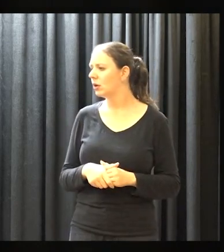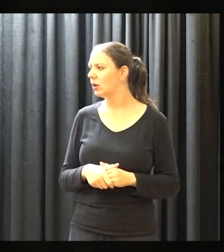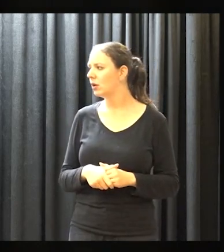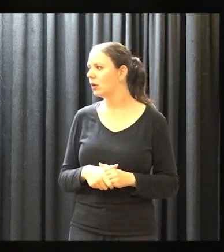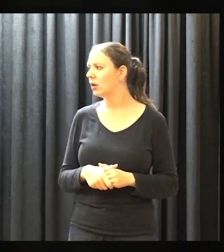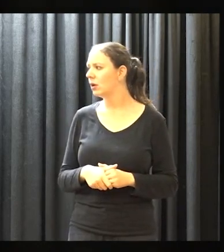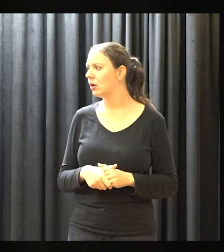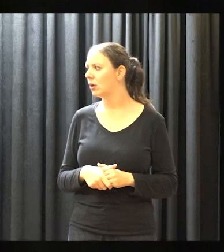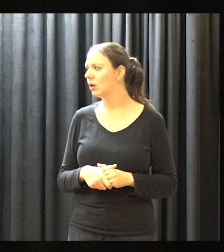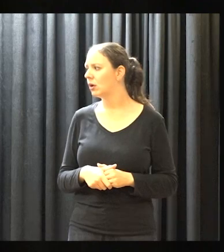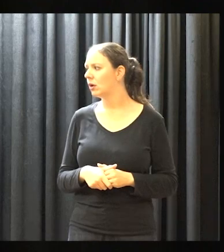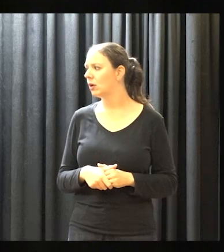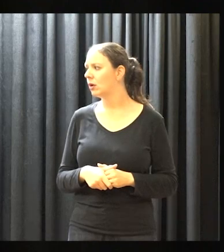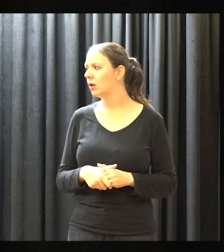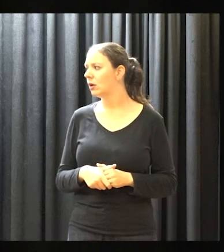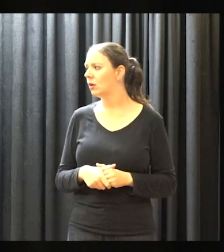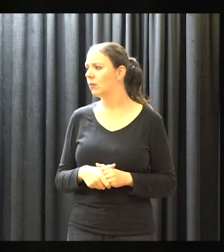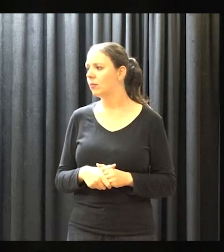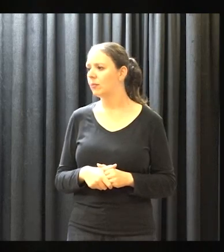Tá.